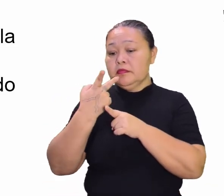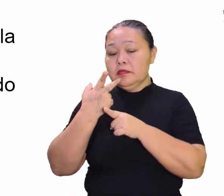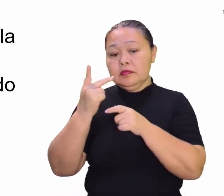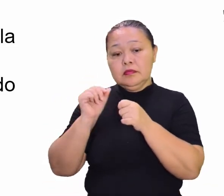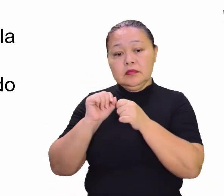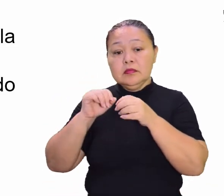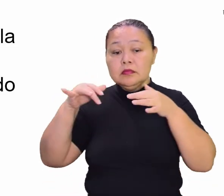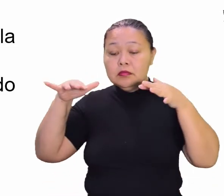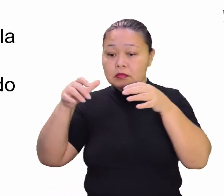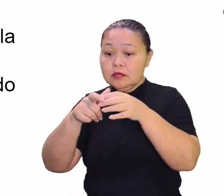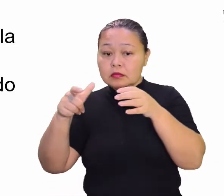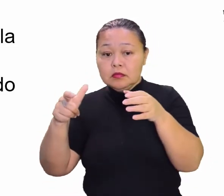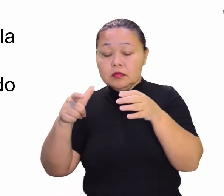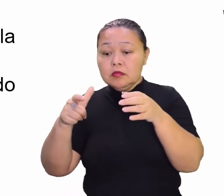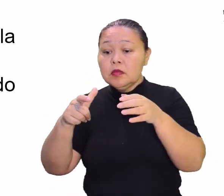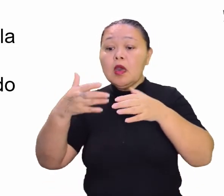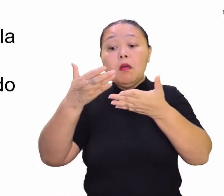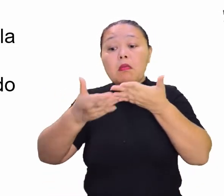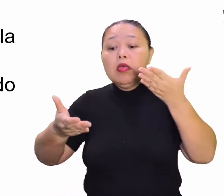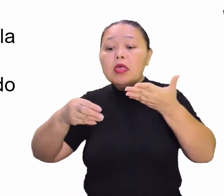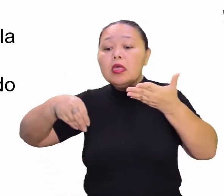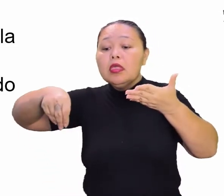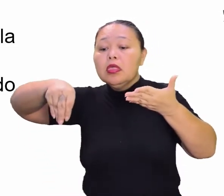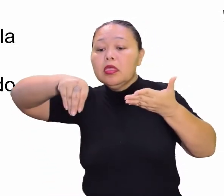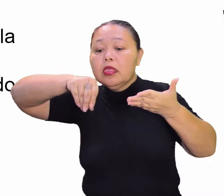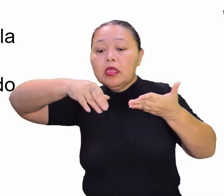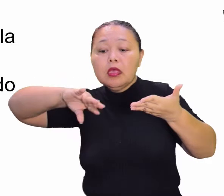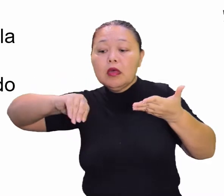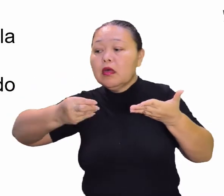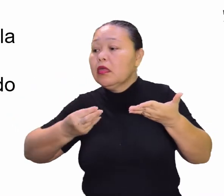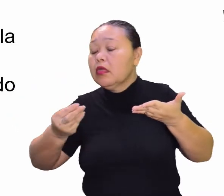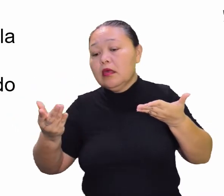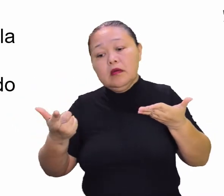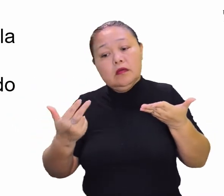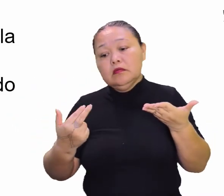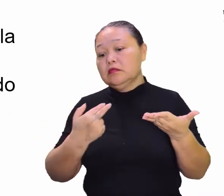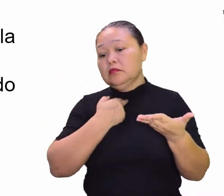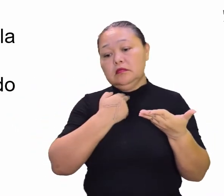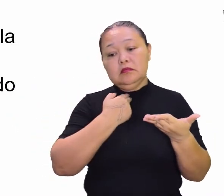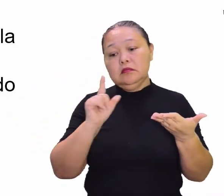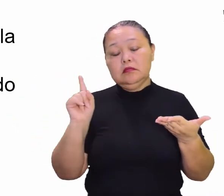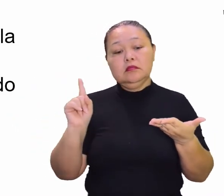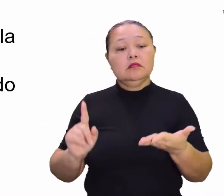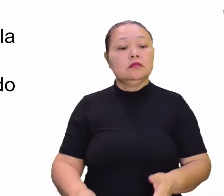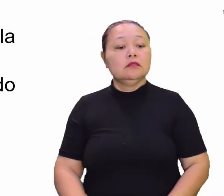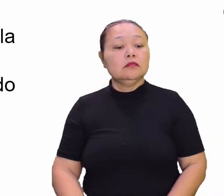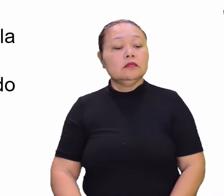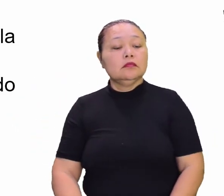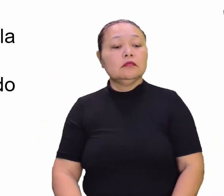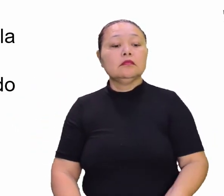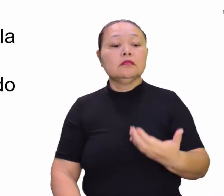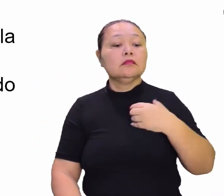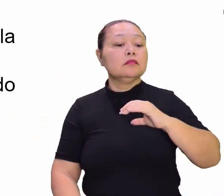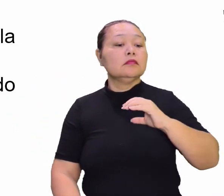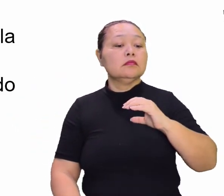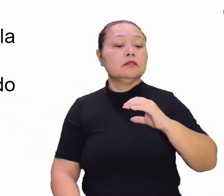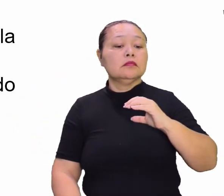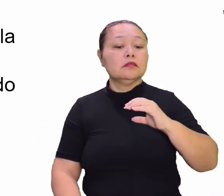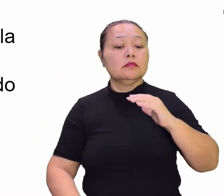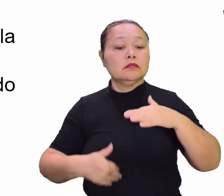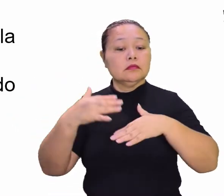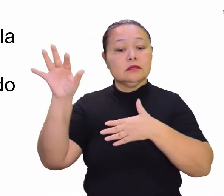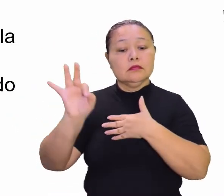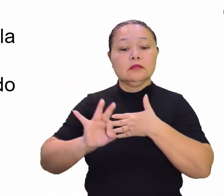enorme concentração, é o contrário, eles foram perdendo seus territórios. Exatamente. Então não pode ser essa alternativa. E a D fala